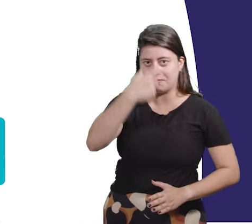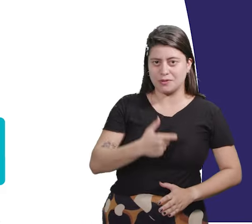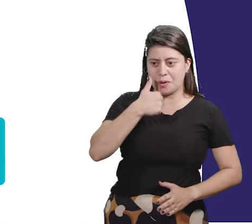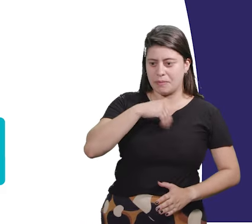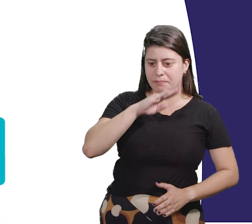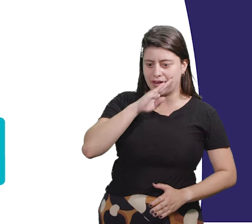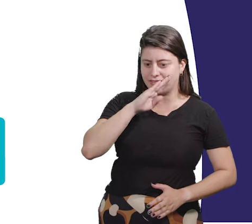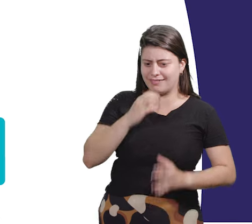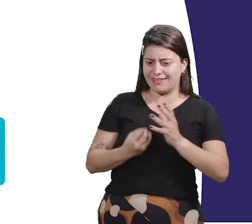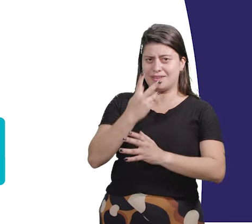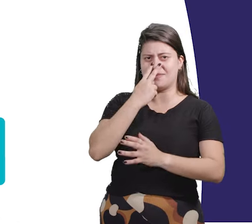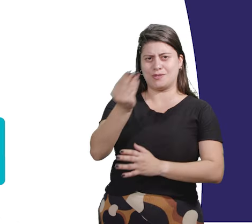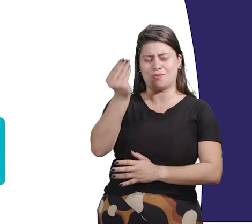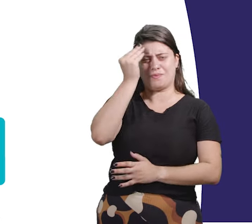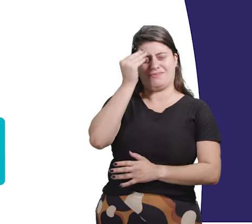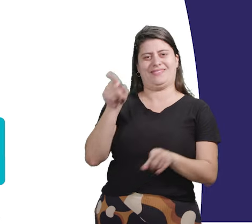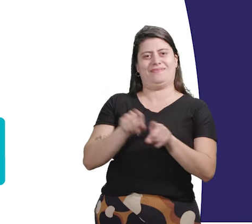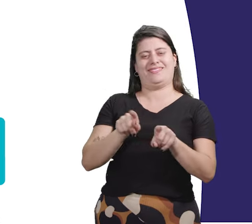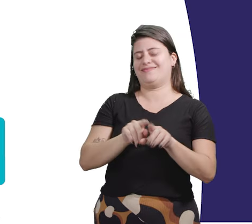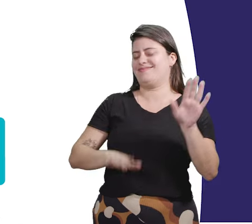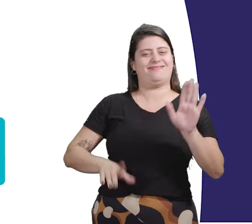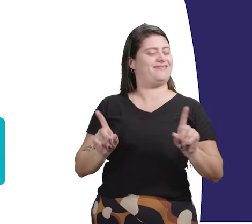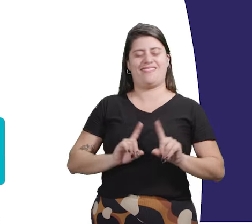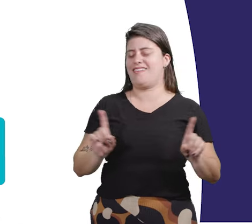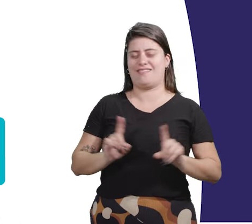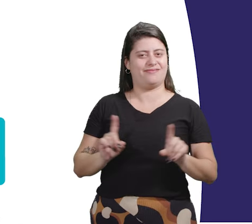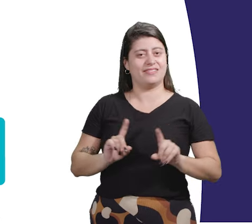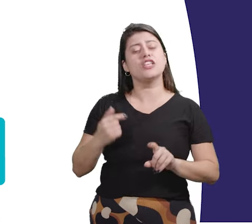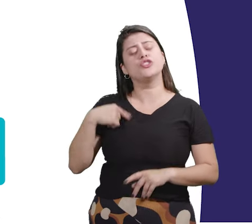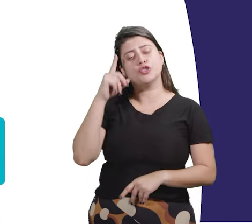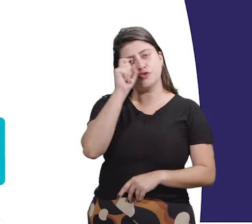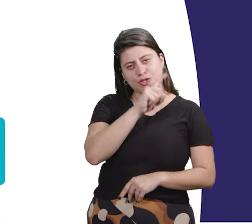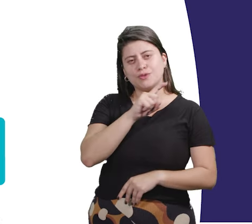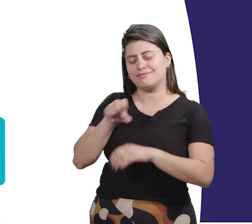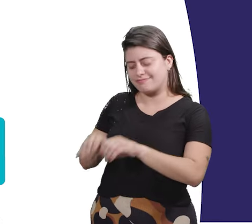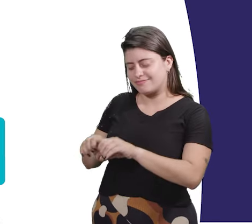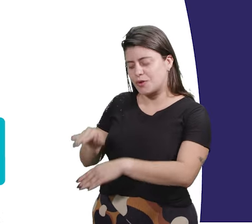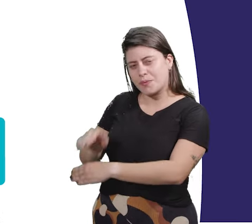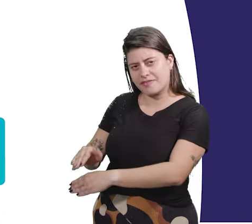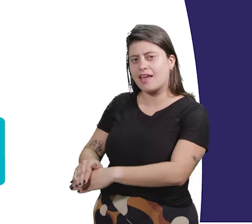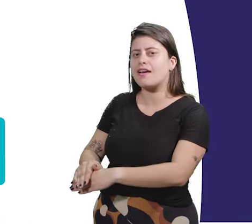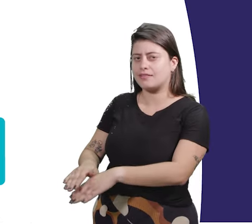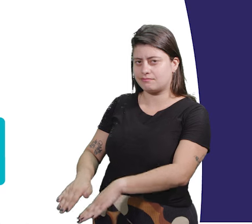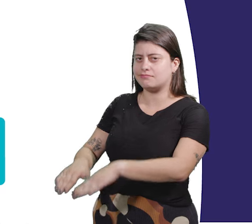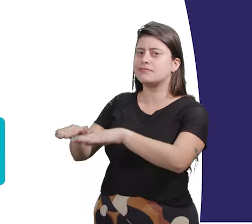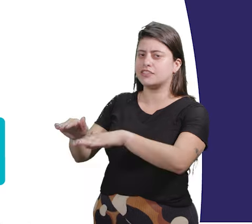É desafiador, sim, criar, né, um ser ali. Mas é